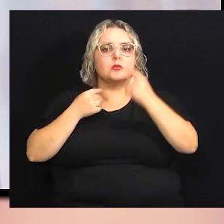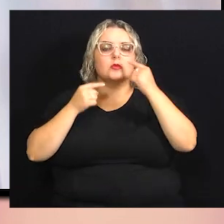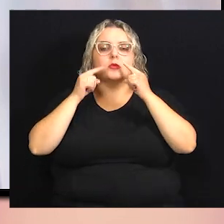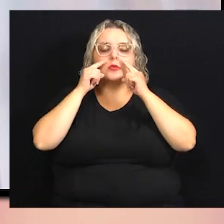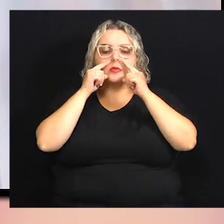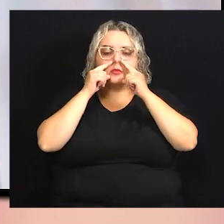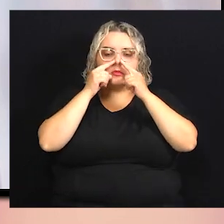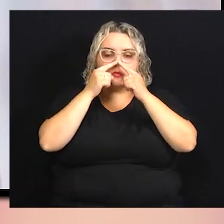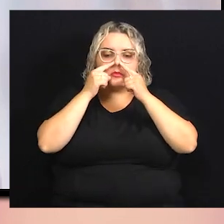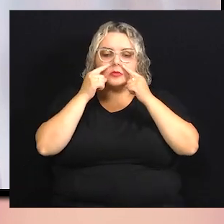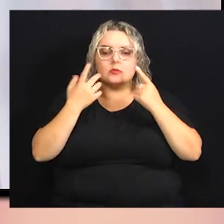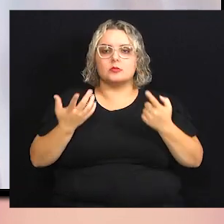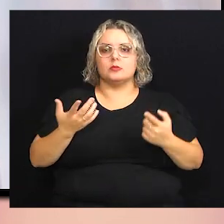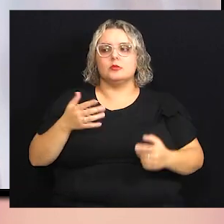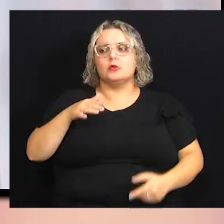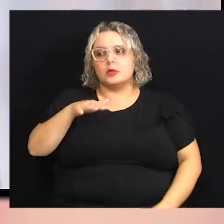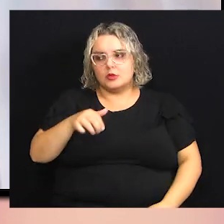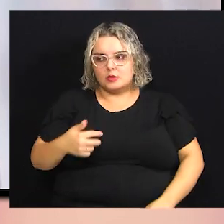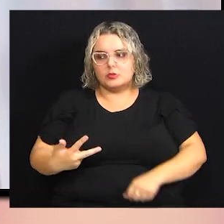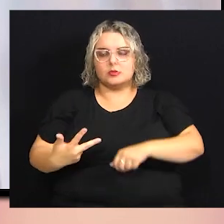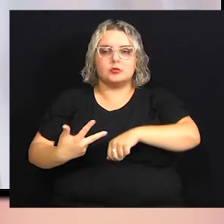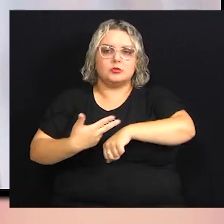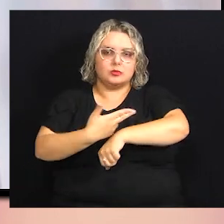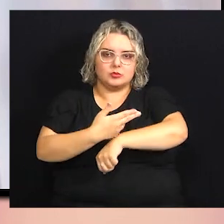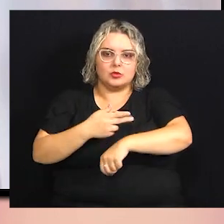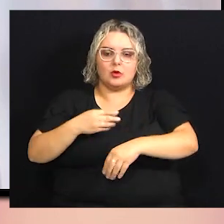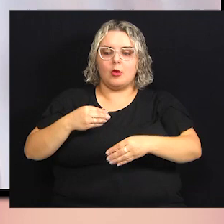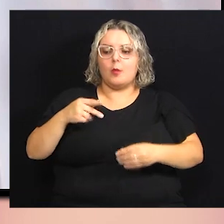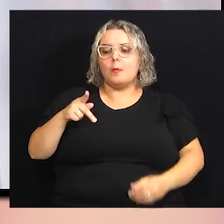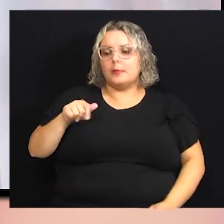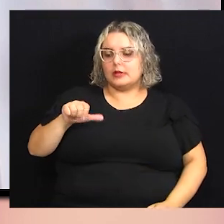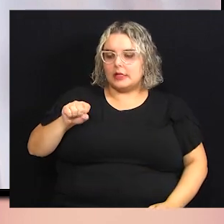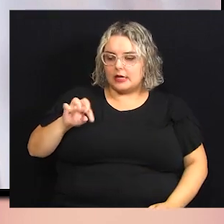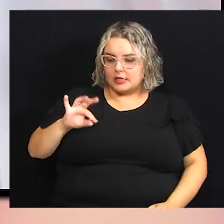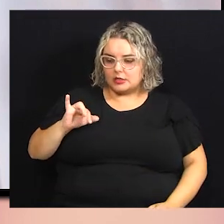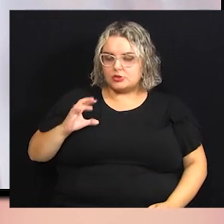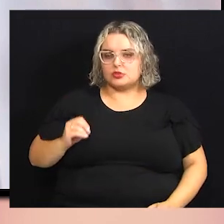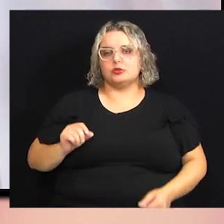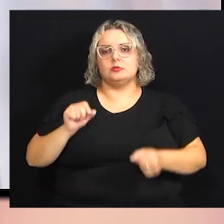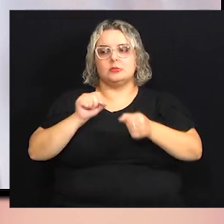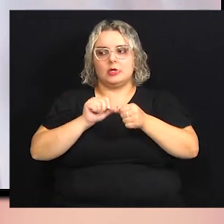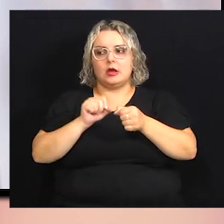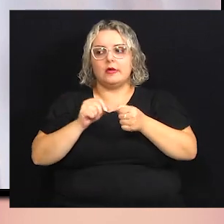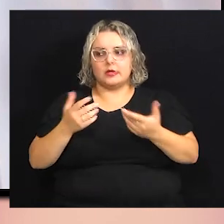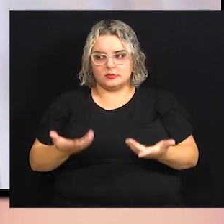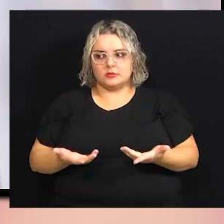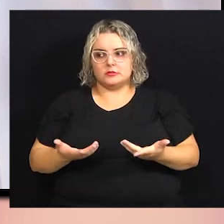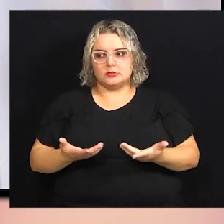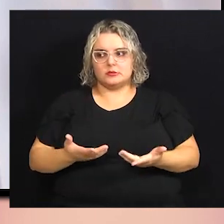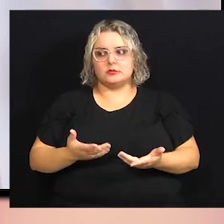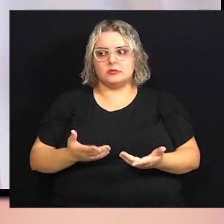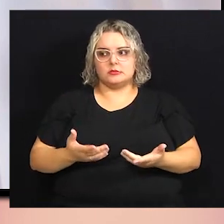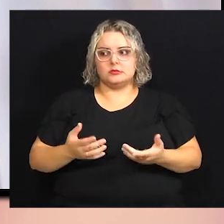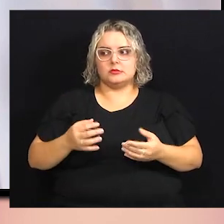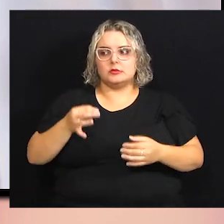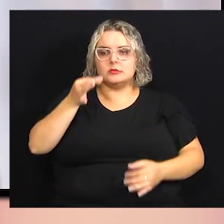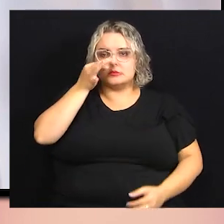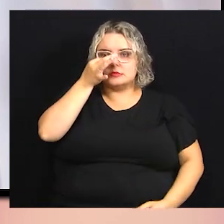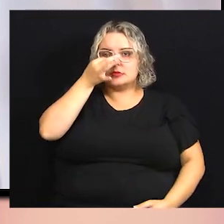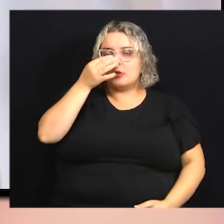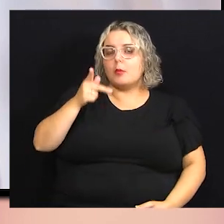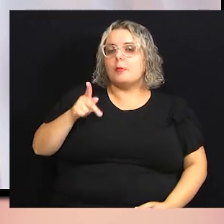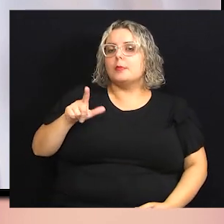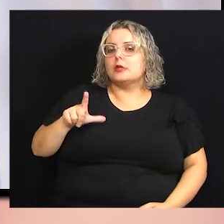no nariz, você chama o cirurgião plástico junto para fazer ali para fazer os